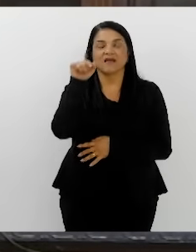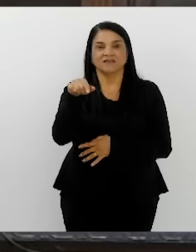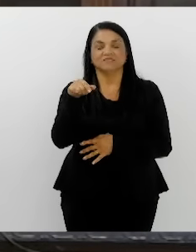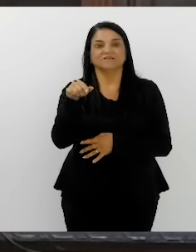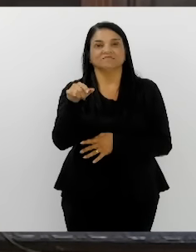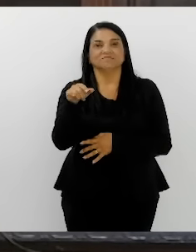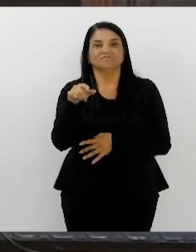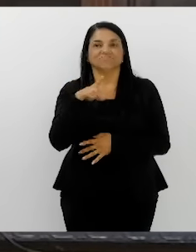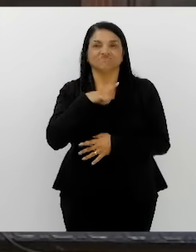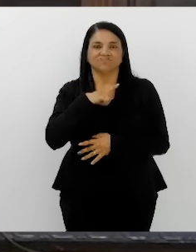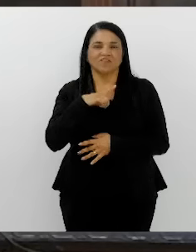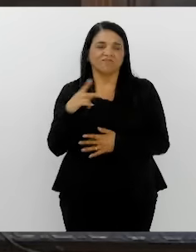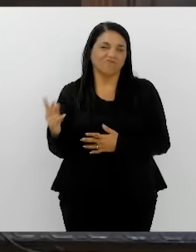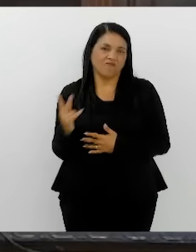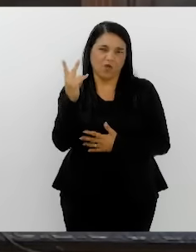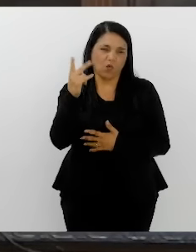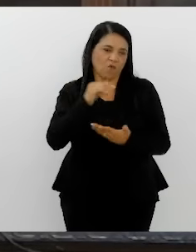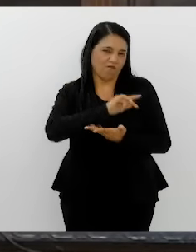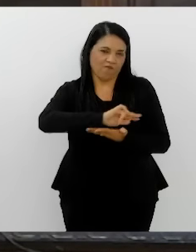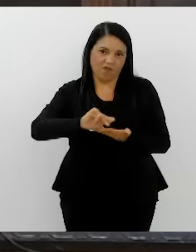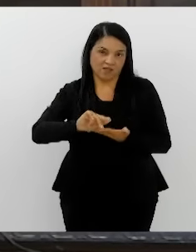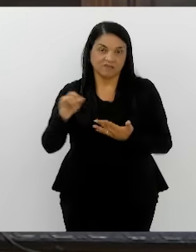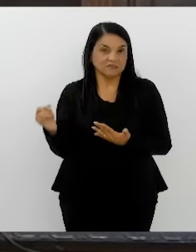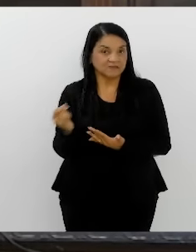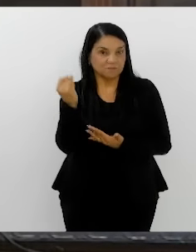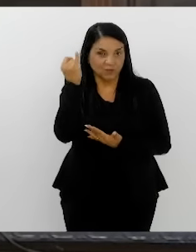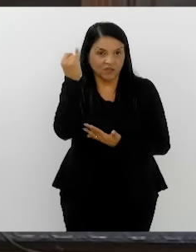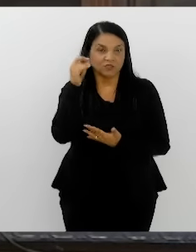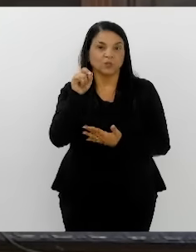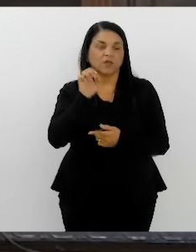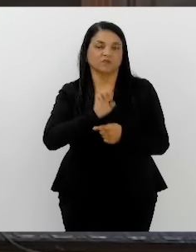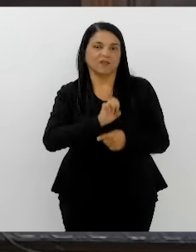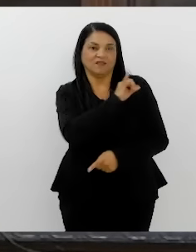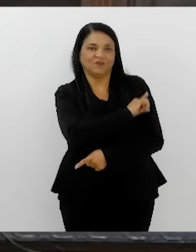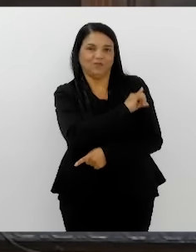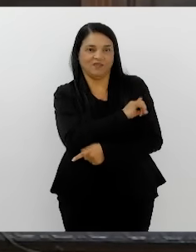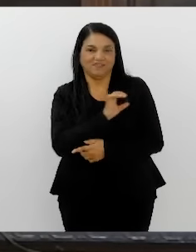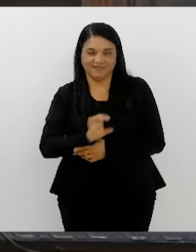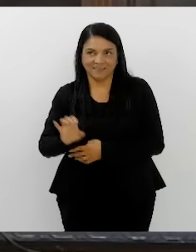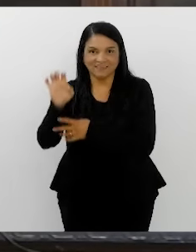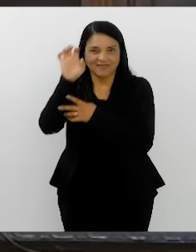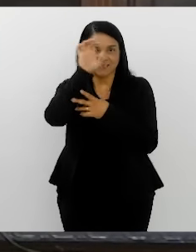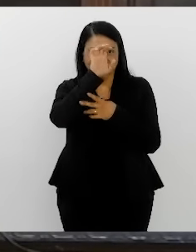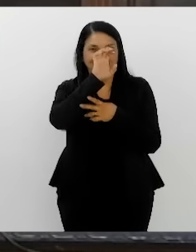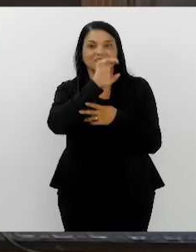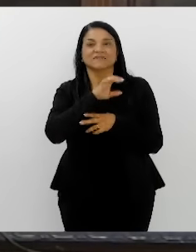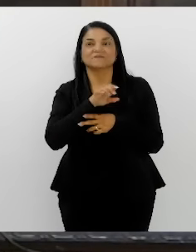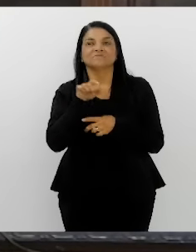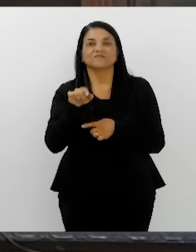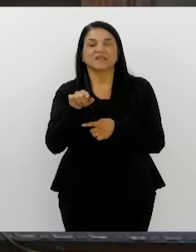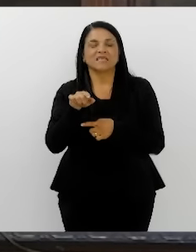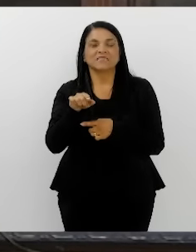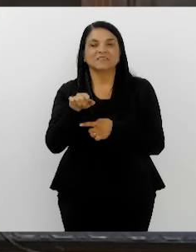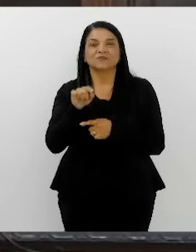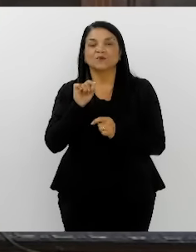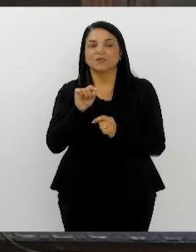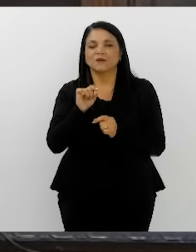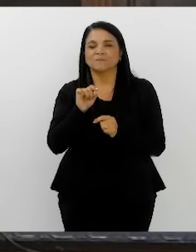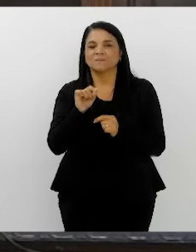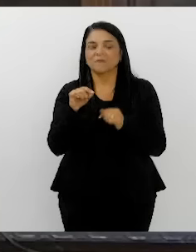várias joias, e uma das joias mais importantes é o estado do Rio de Janeiro, e ela tem uma pérola muito boa, que é a